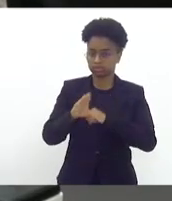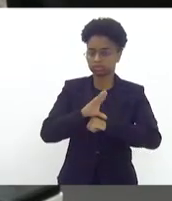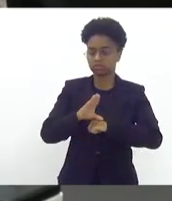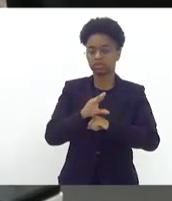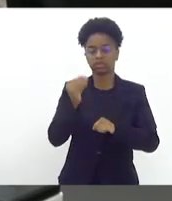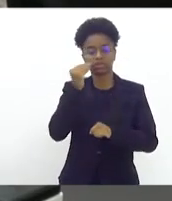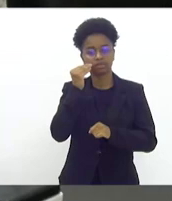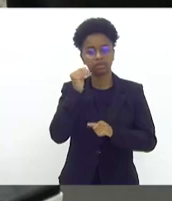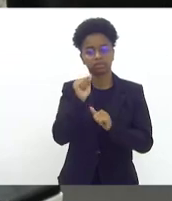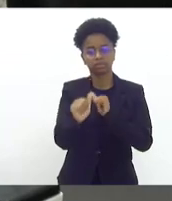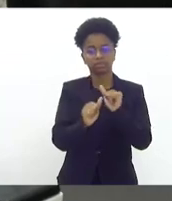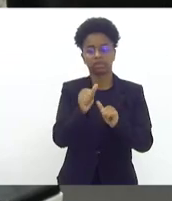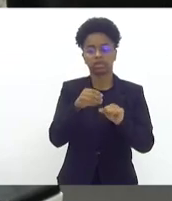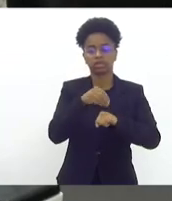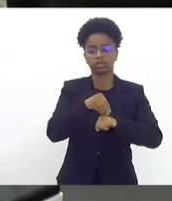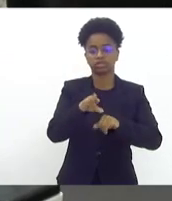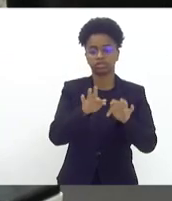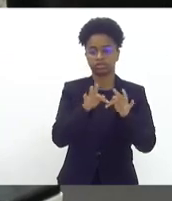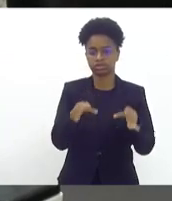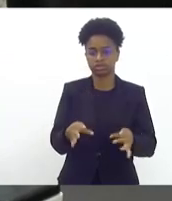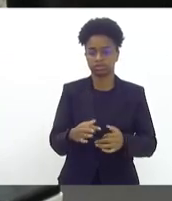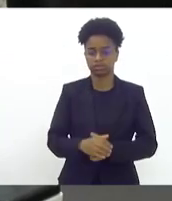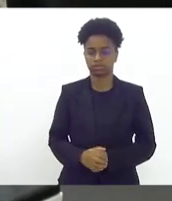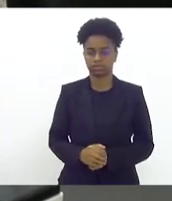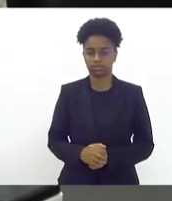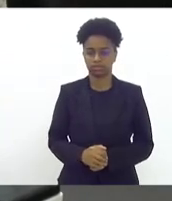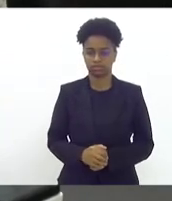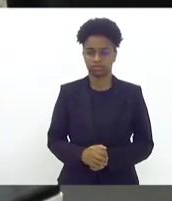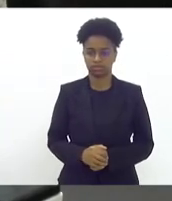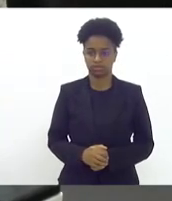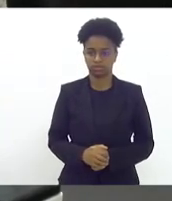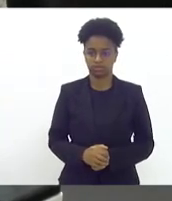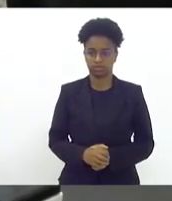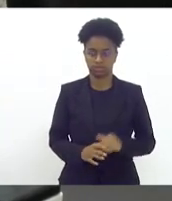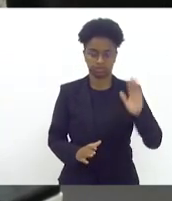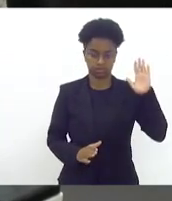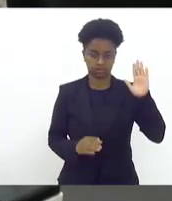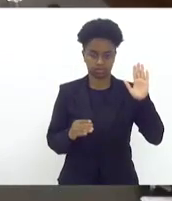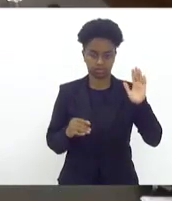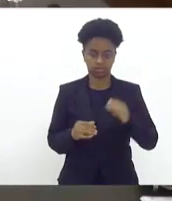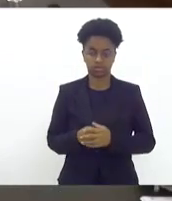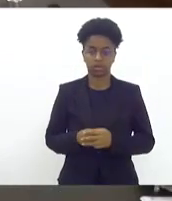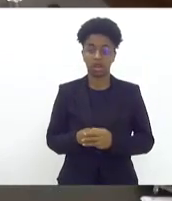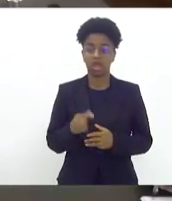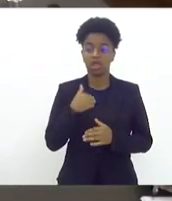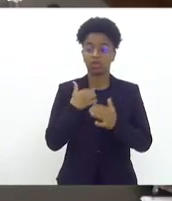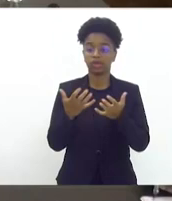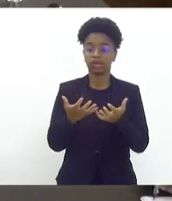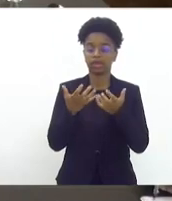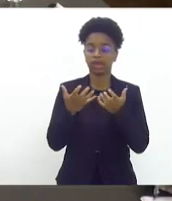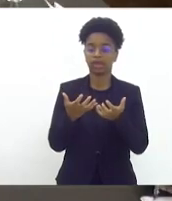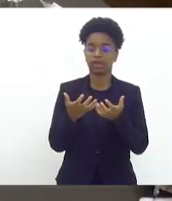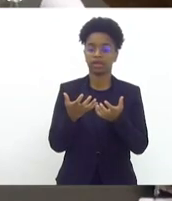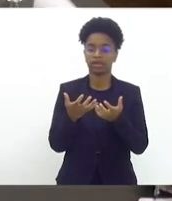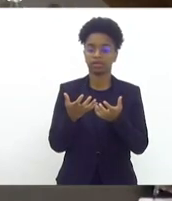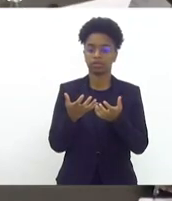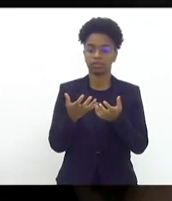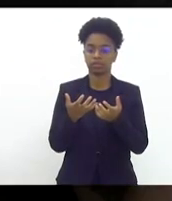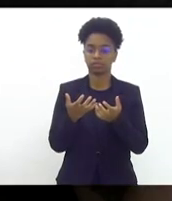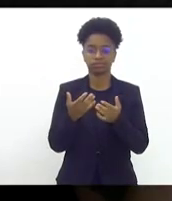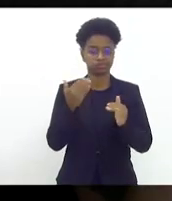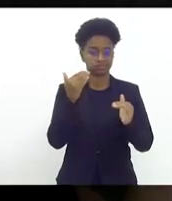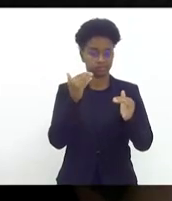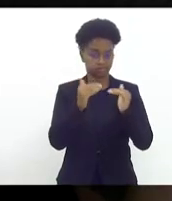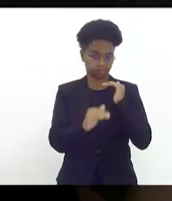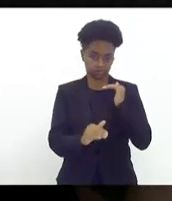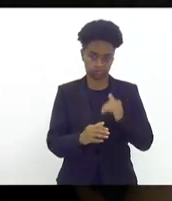transformação em indicação simples. Em discussão. Senhor presidente. Deputado Luiz Paulo. Eu queria abrir a divergência.